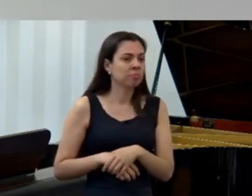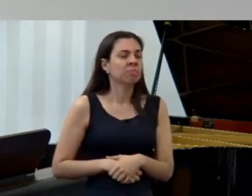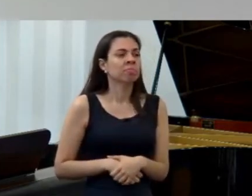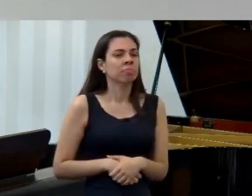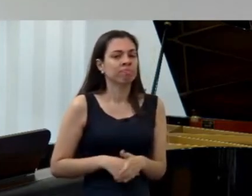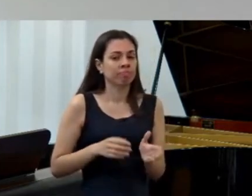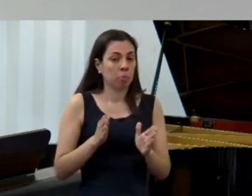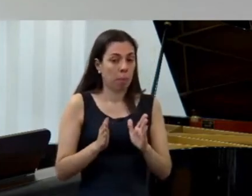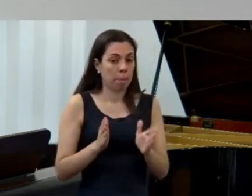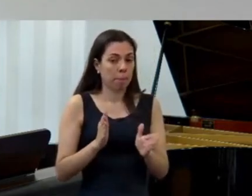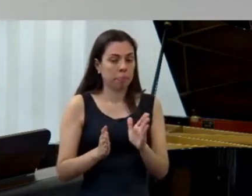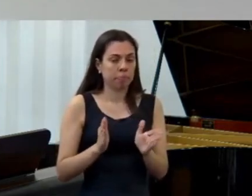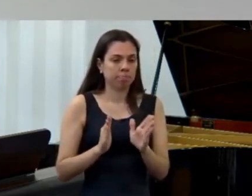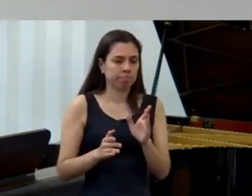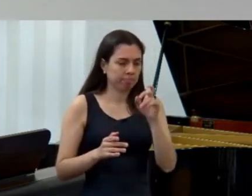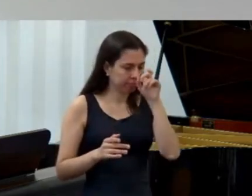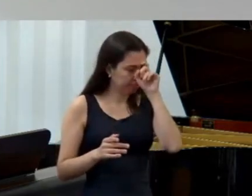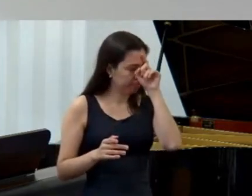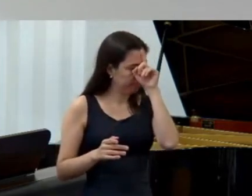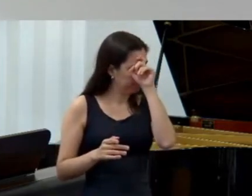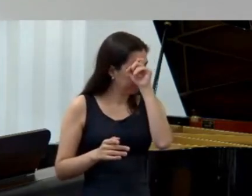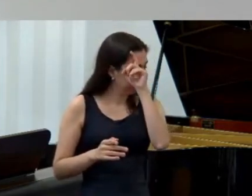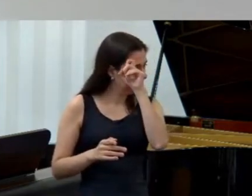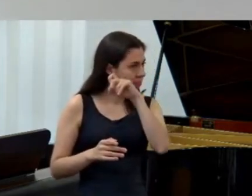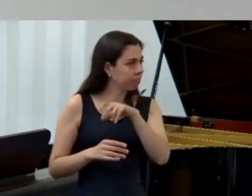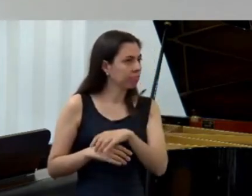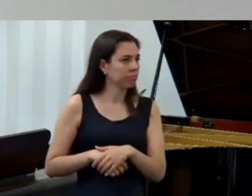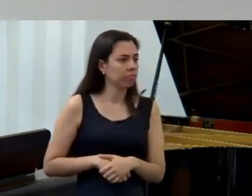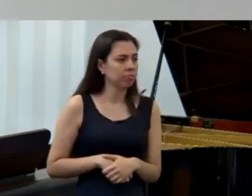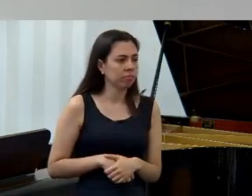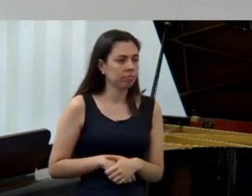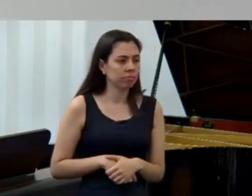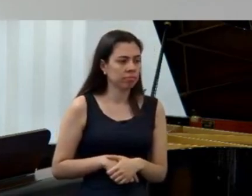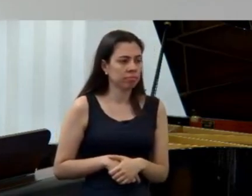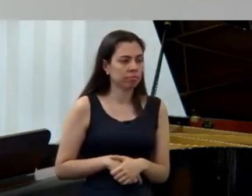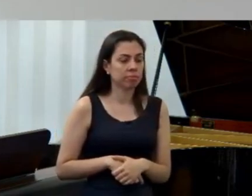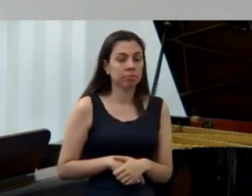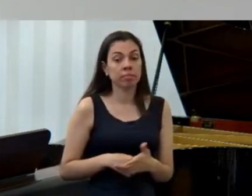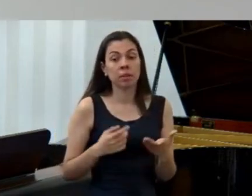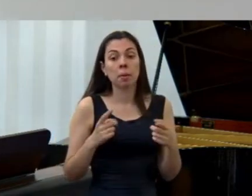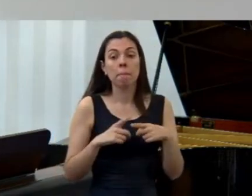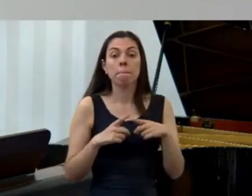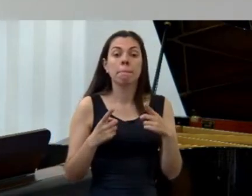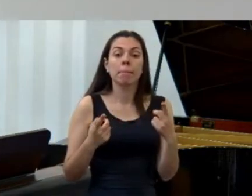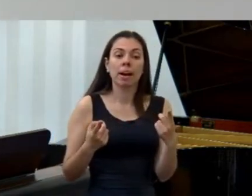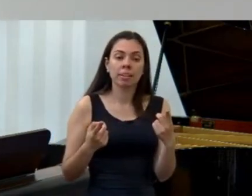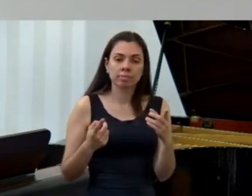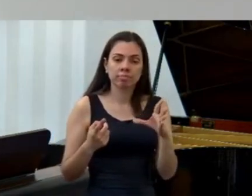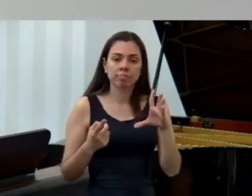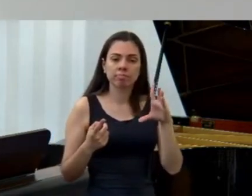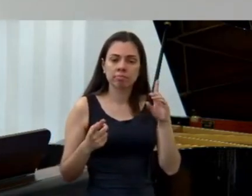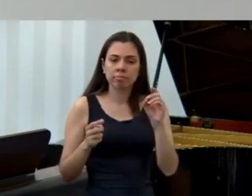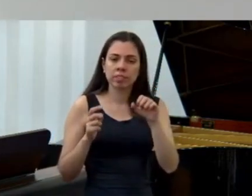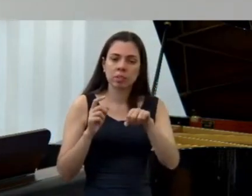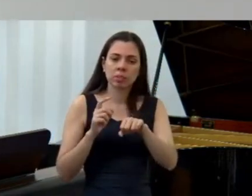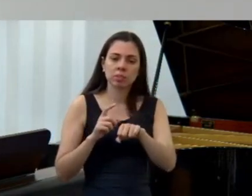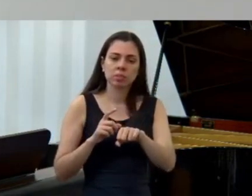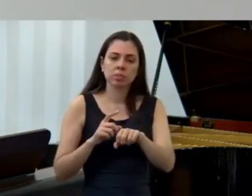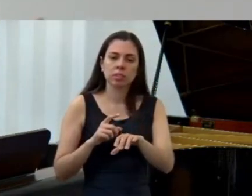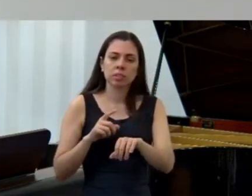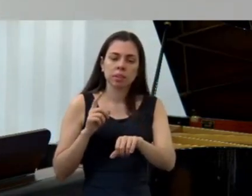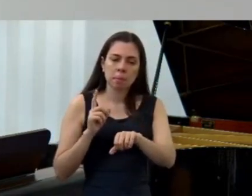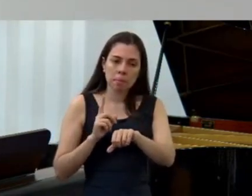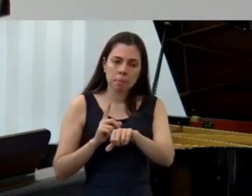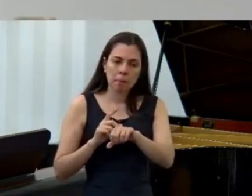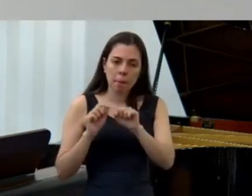E a gente entende que essas crises também são oportunidades para aprender coisas preciosas para a nossa